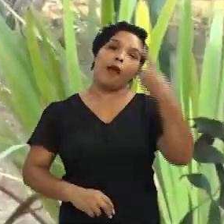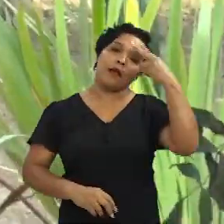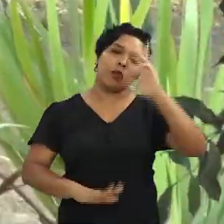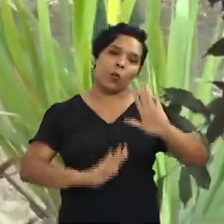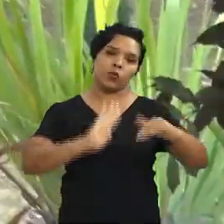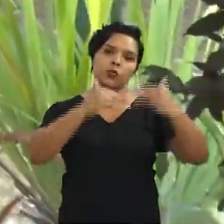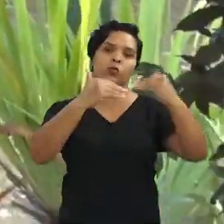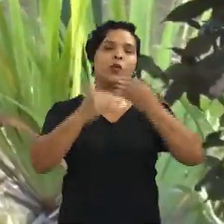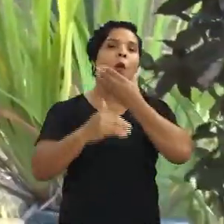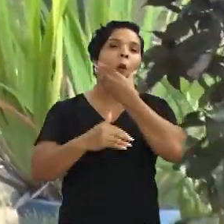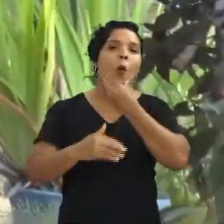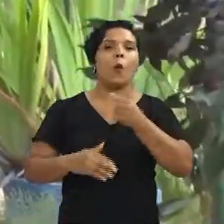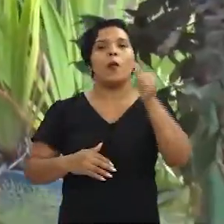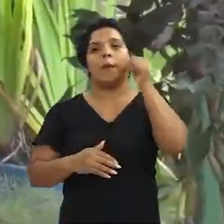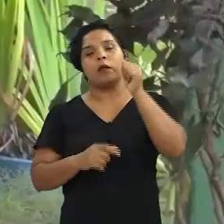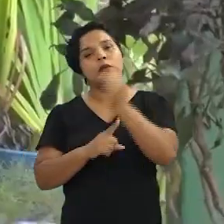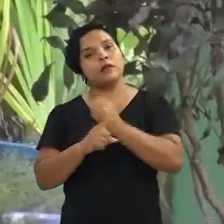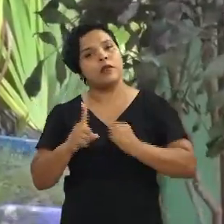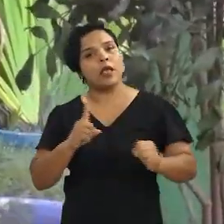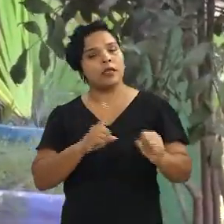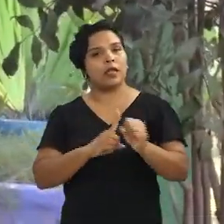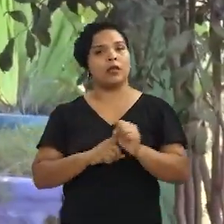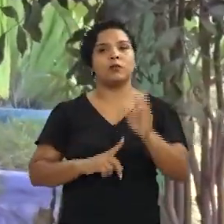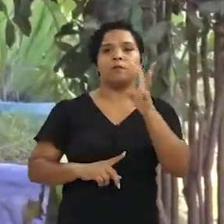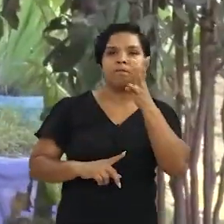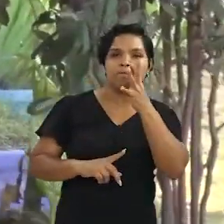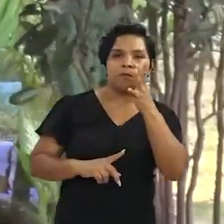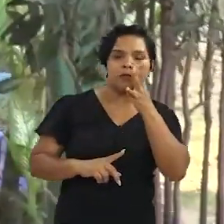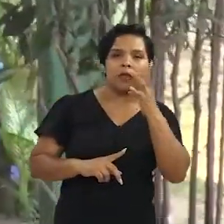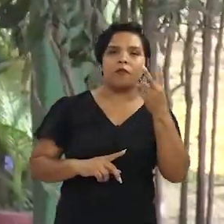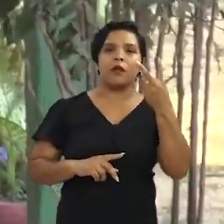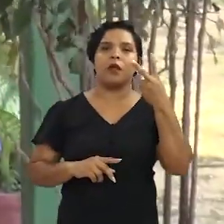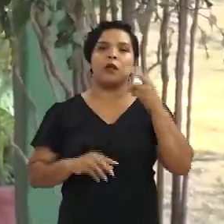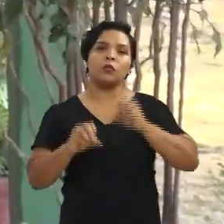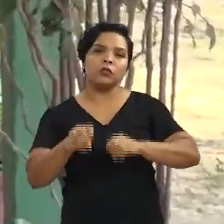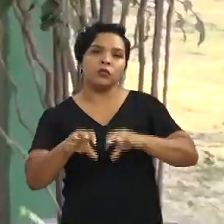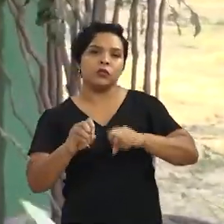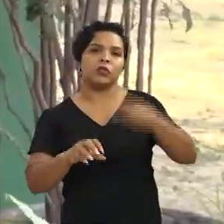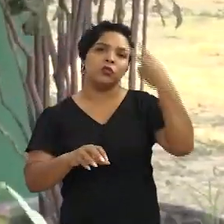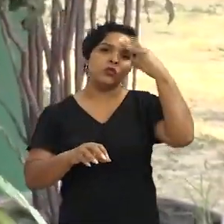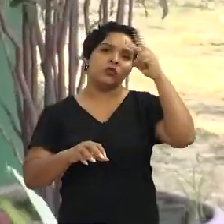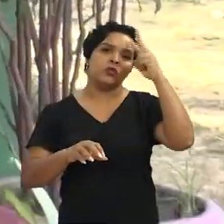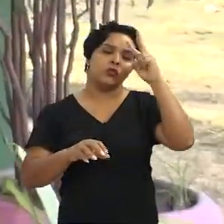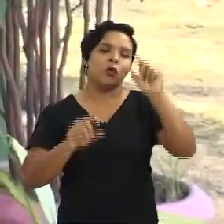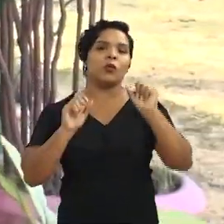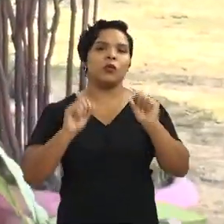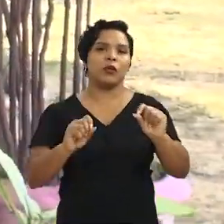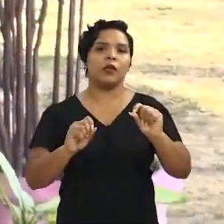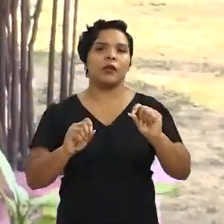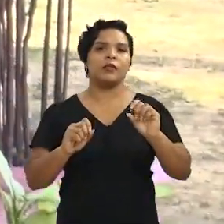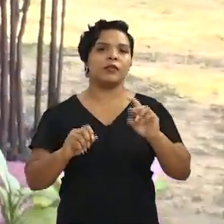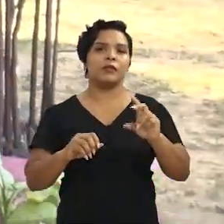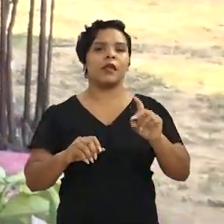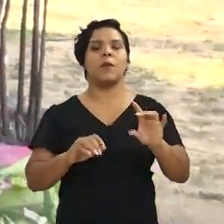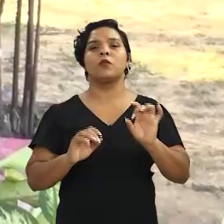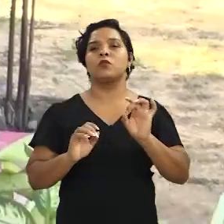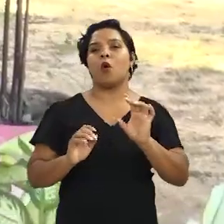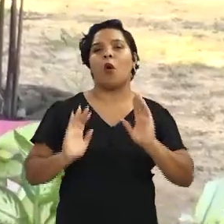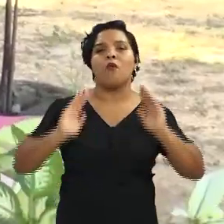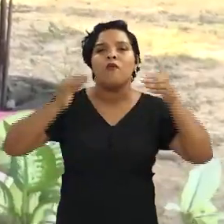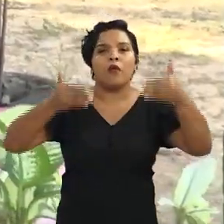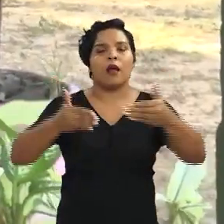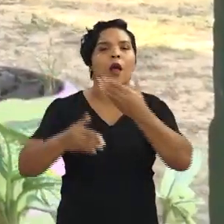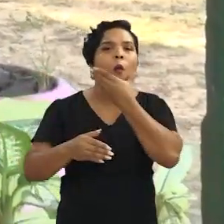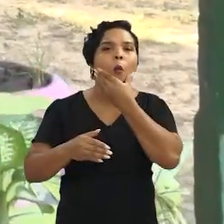neutra, né? A história é construída pelo homem, pela mulher, pela sociedade. O que se observa no ensino de história é que há uma tendência muito forte de